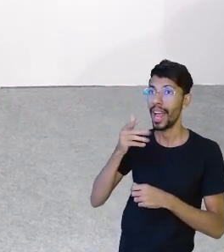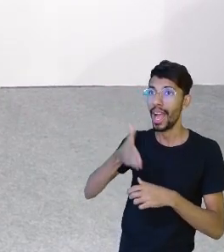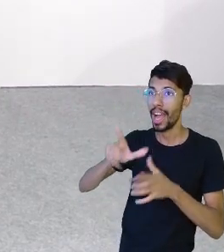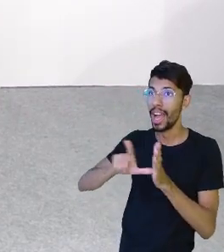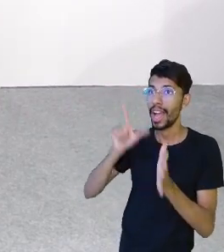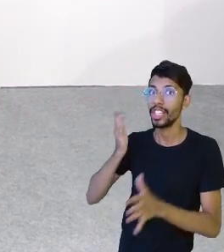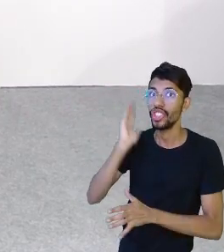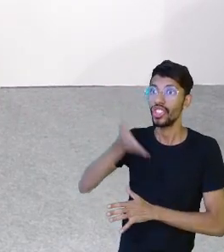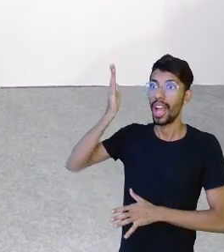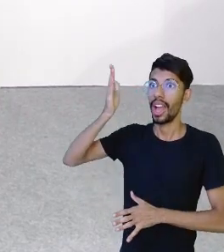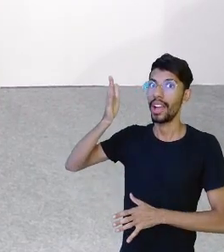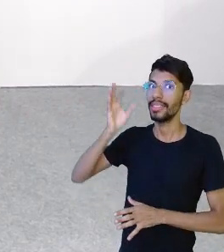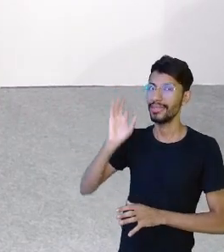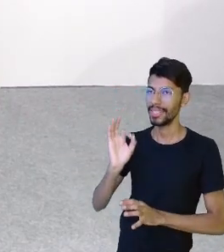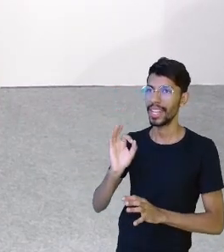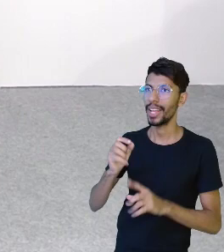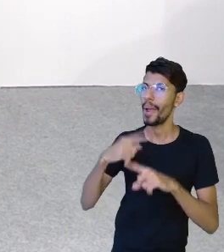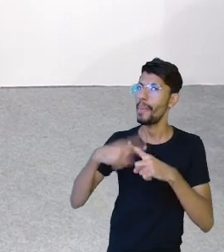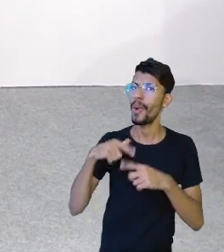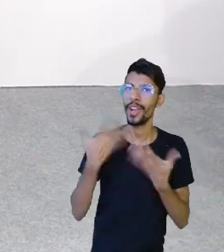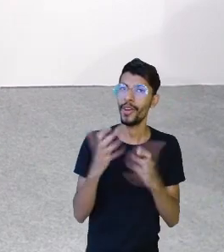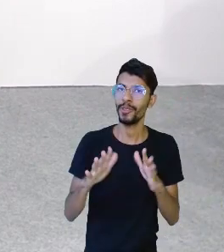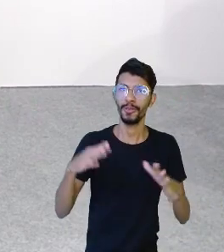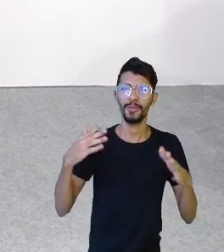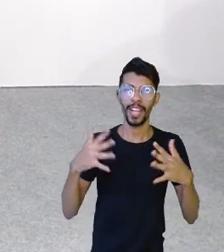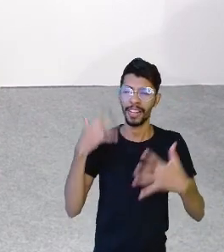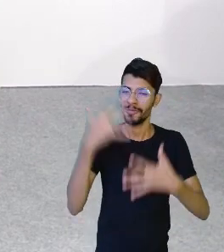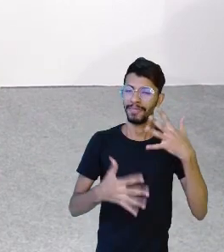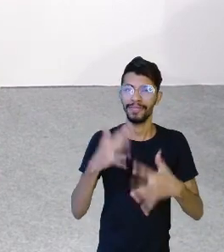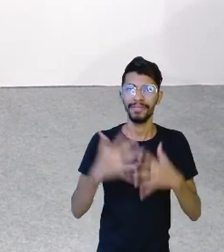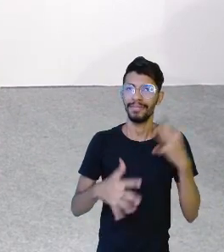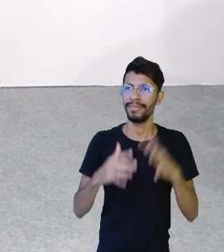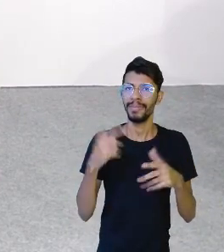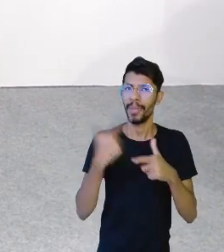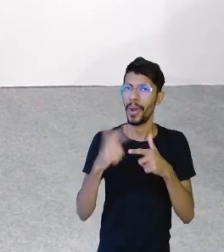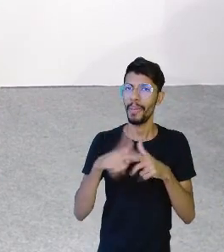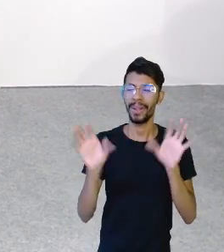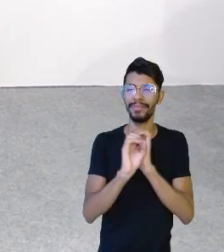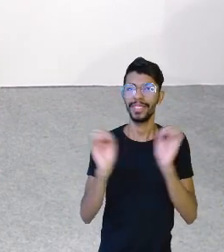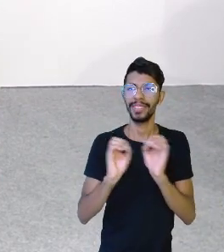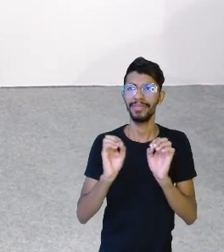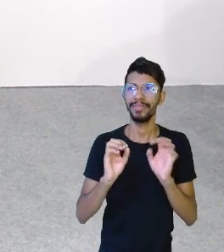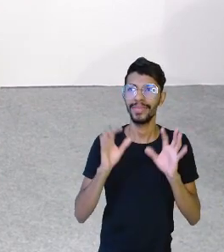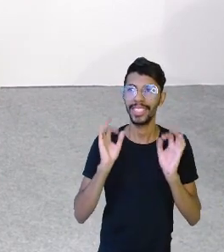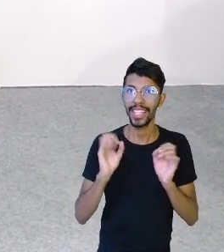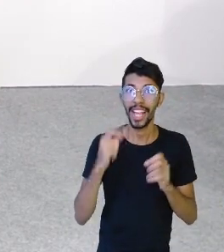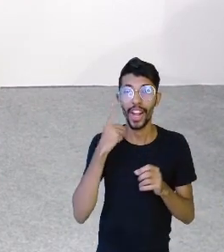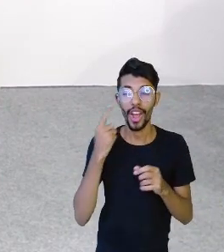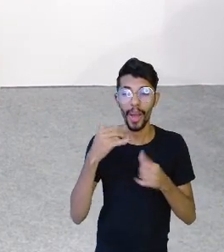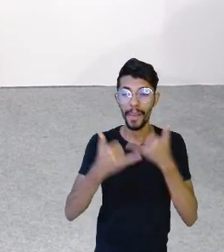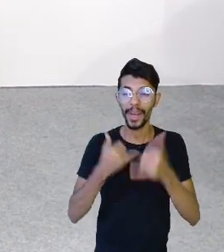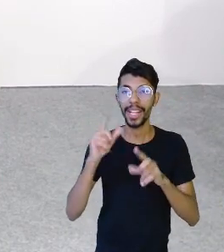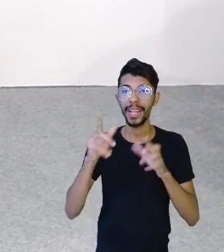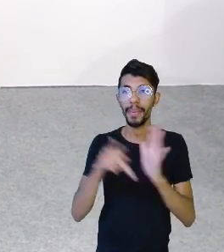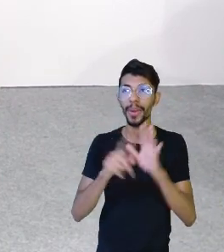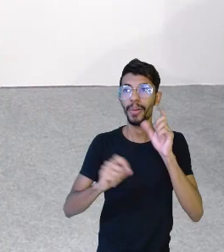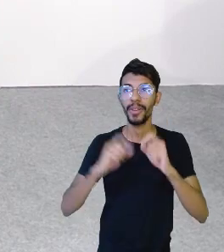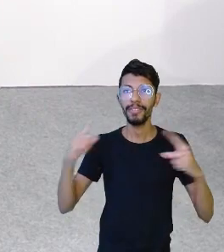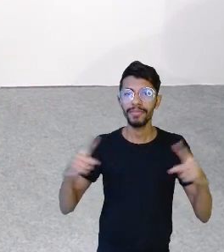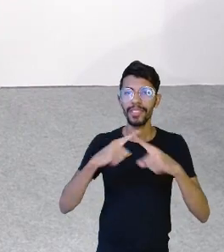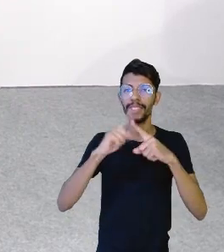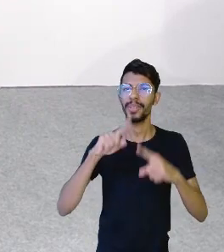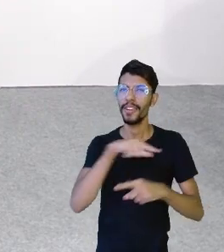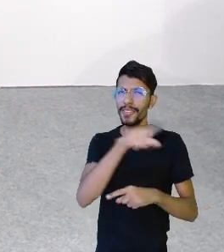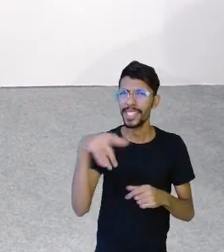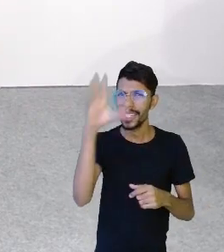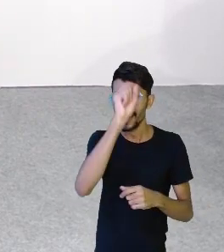porque não quero que não é para ter confusão. O jogo aqui é da multiplicação para que vocês aprendam brincando. Aí agora